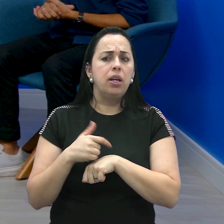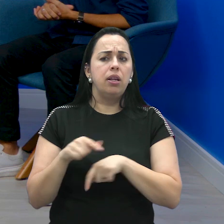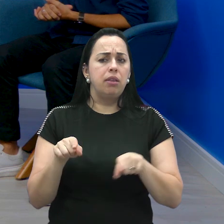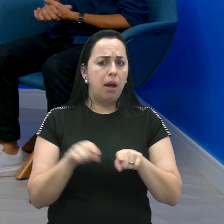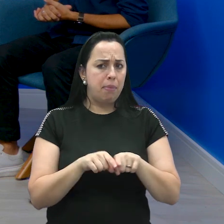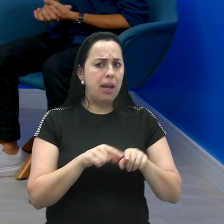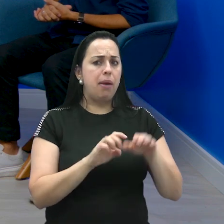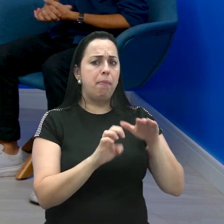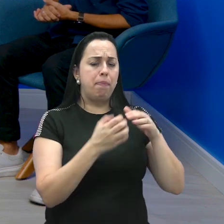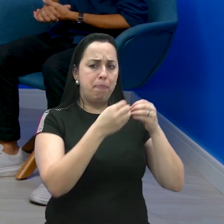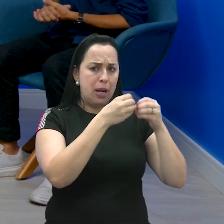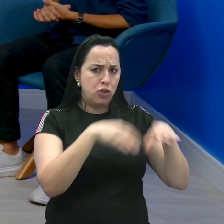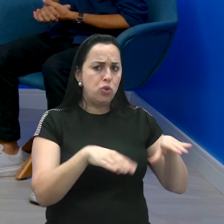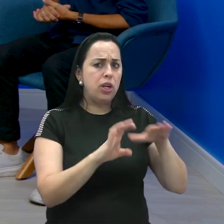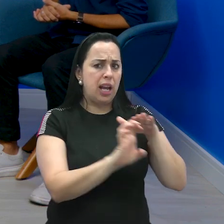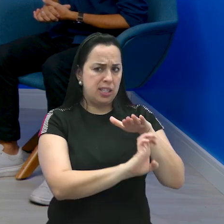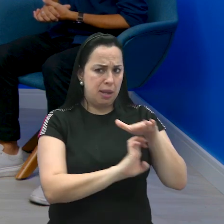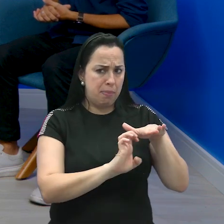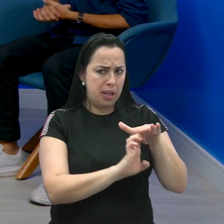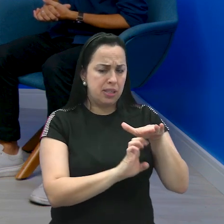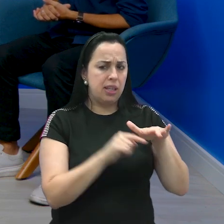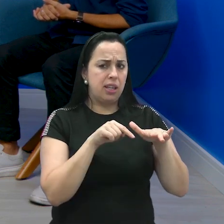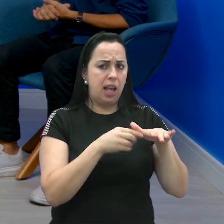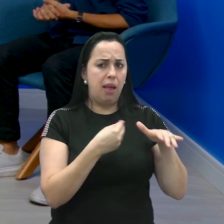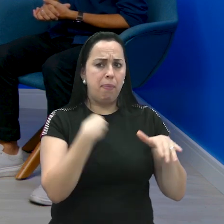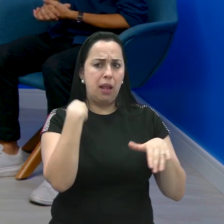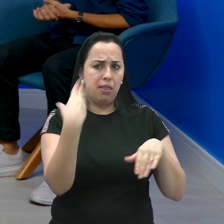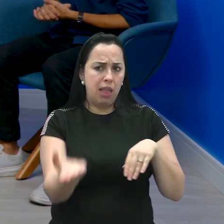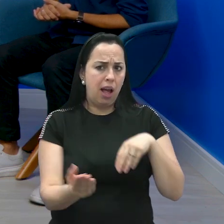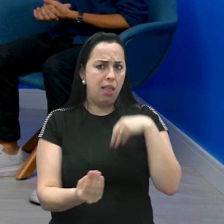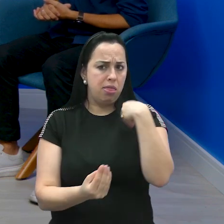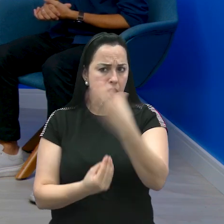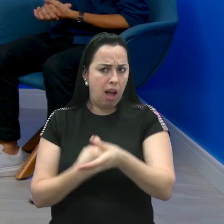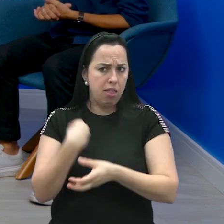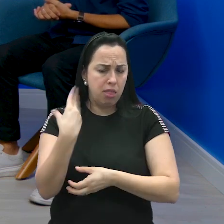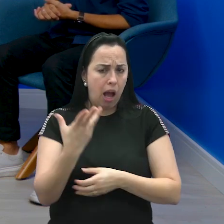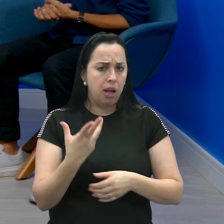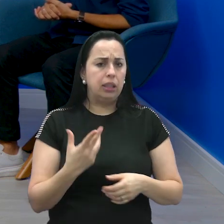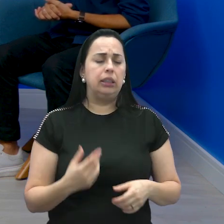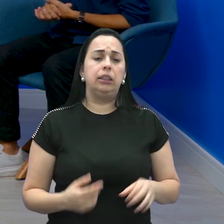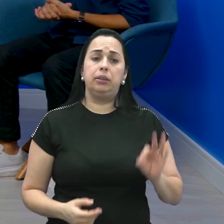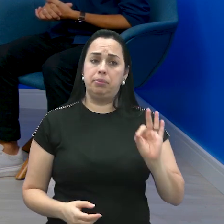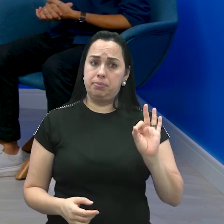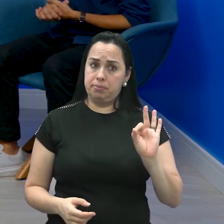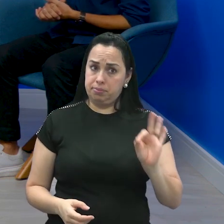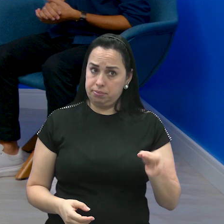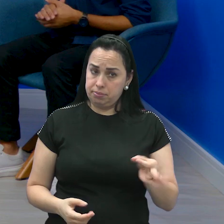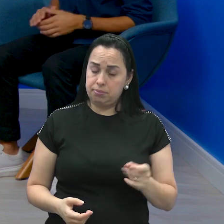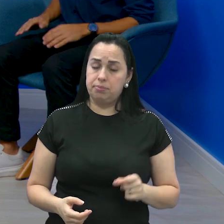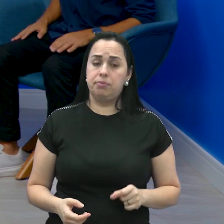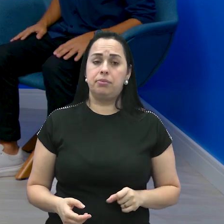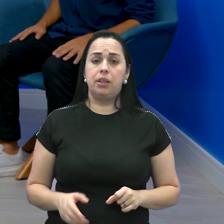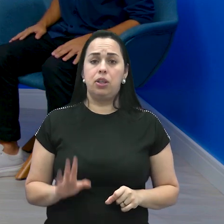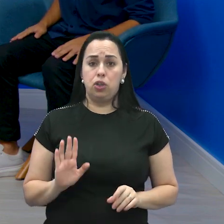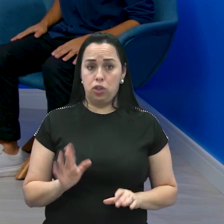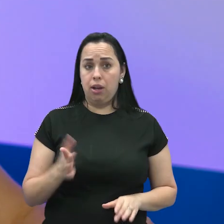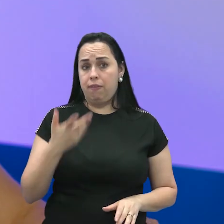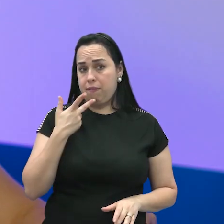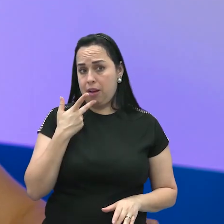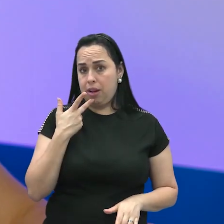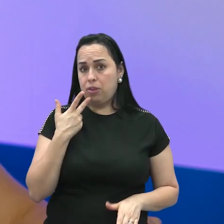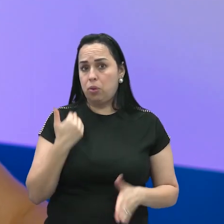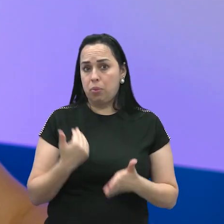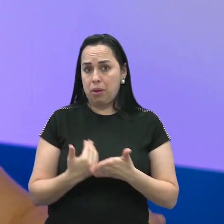as empresas que passam a ter que oferecer aqueles recursos para poder ter a mão de obra? Exatamente, né? Como a gente disse